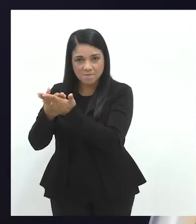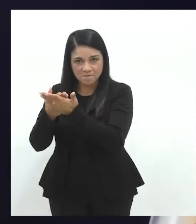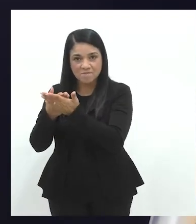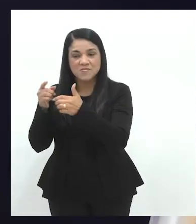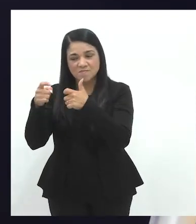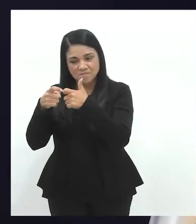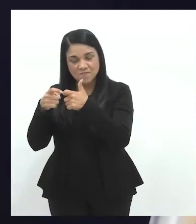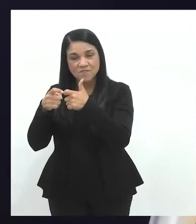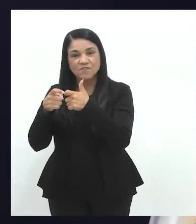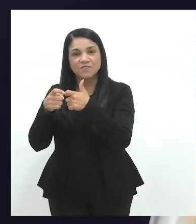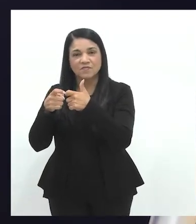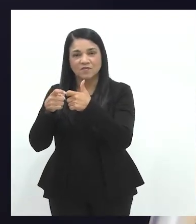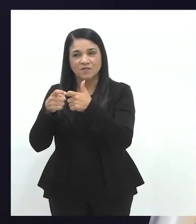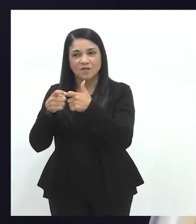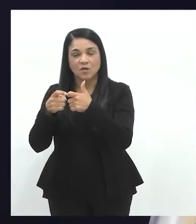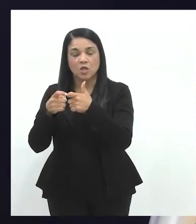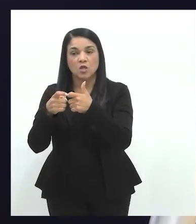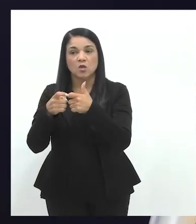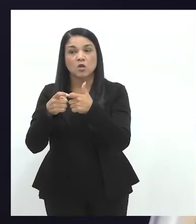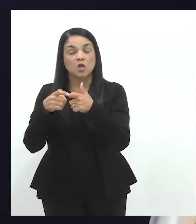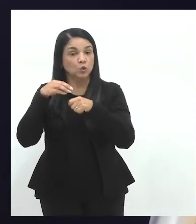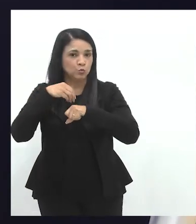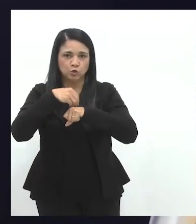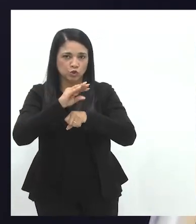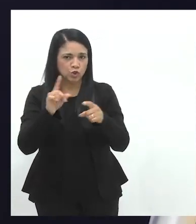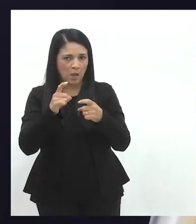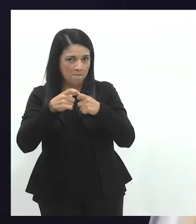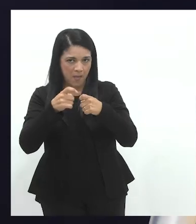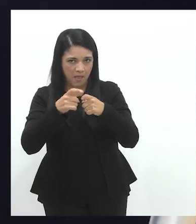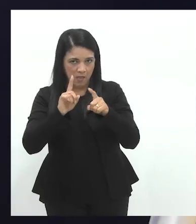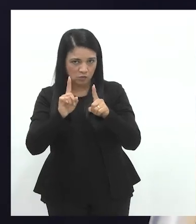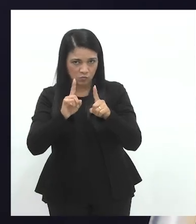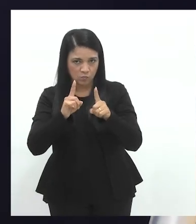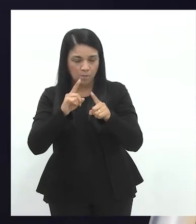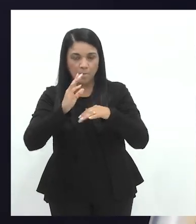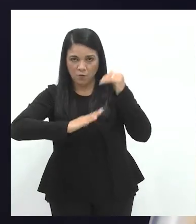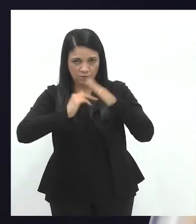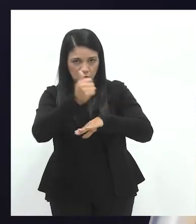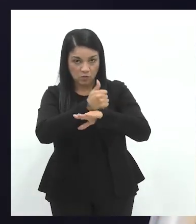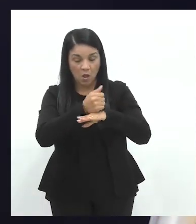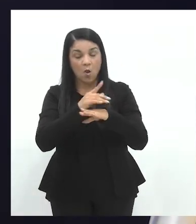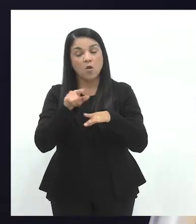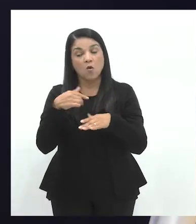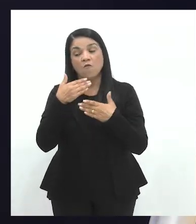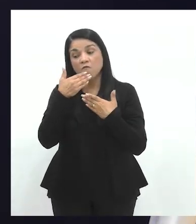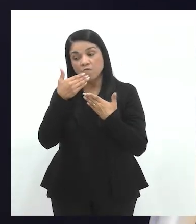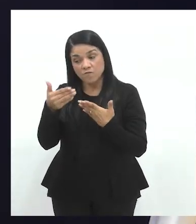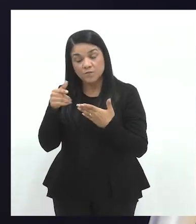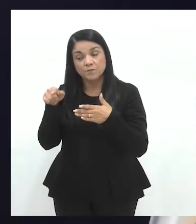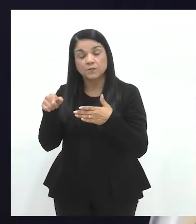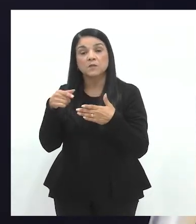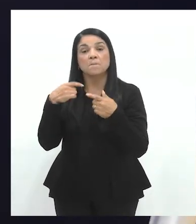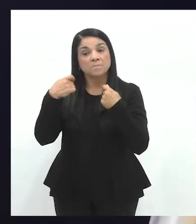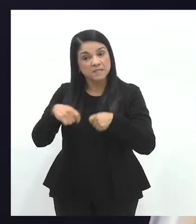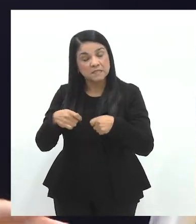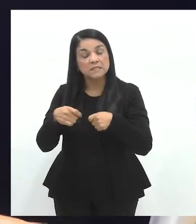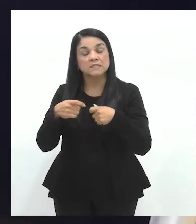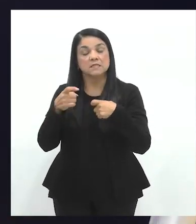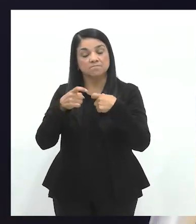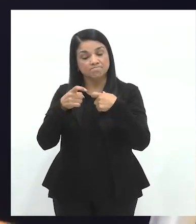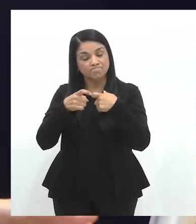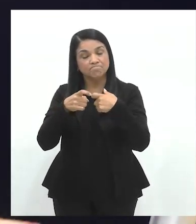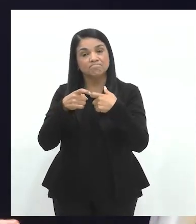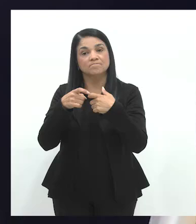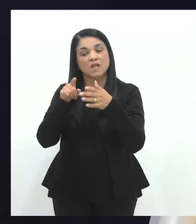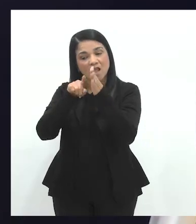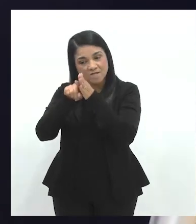consulta. Eu não indiquei o profissional, eu coloquei que necessitava de avaliação do profissional. E ao chegar na